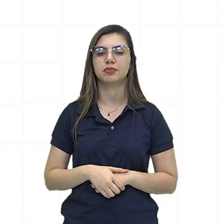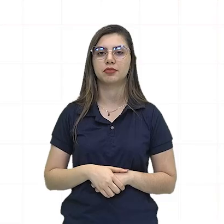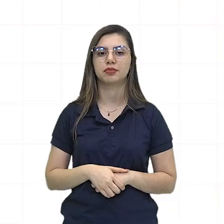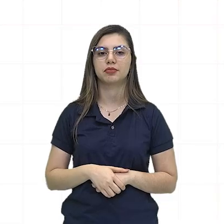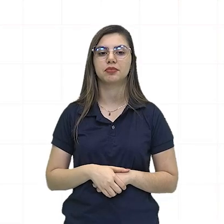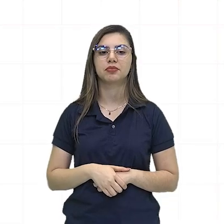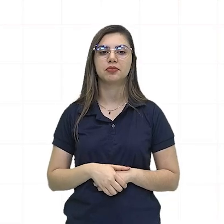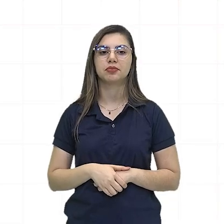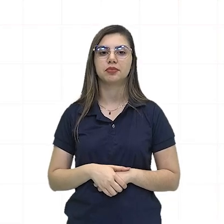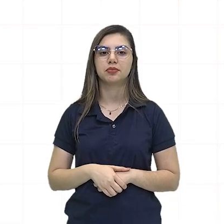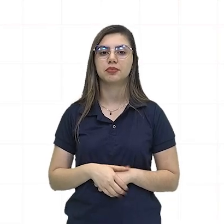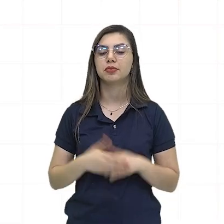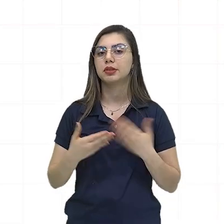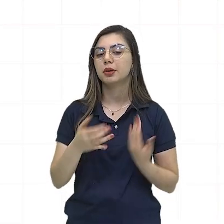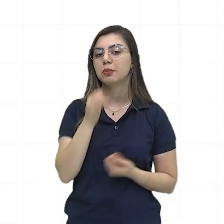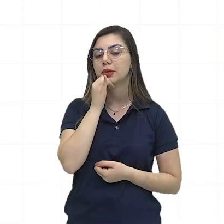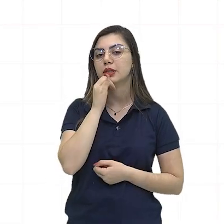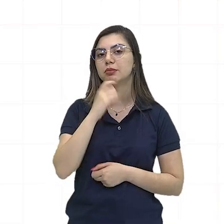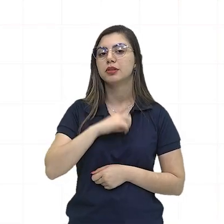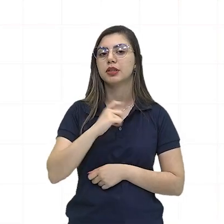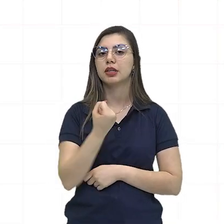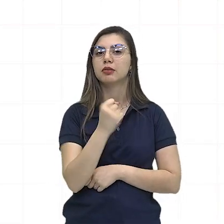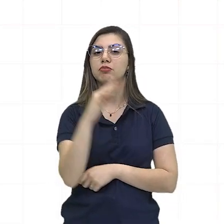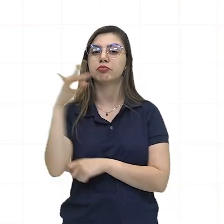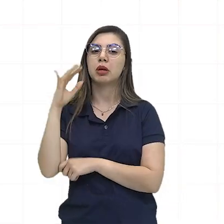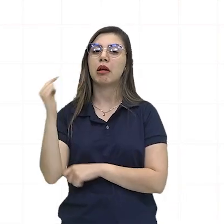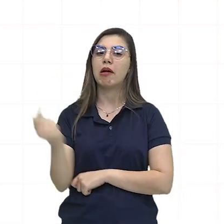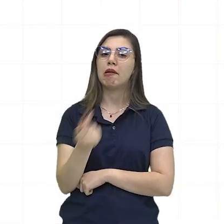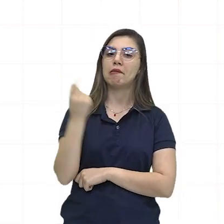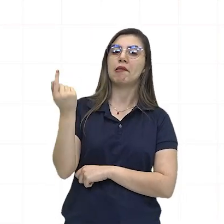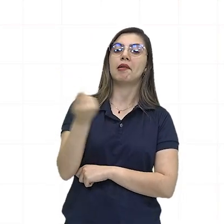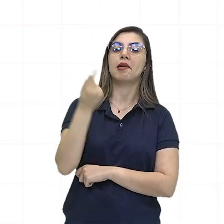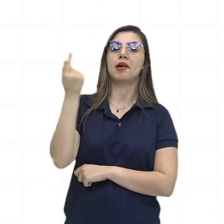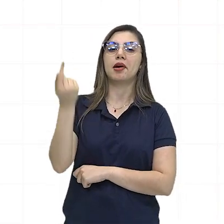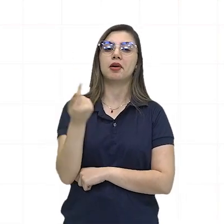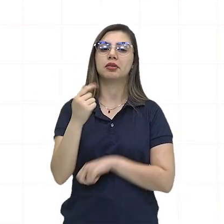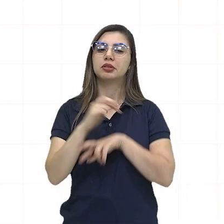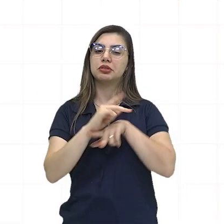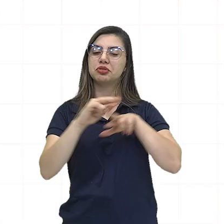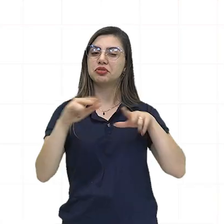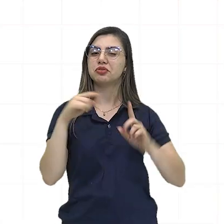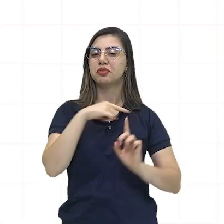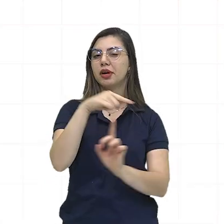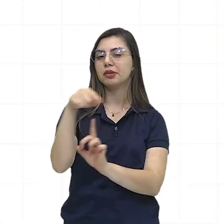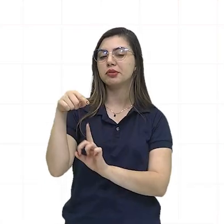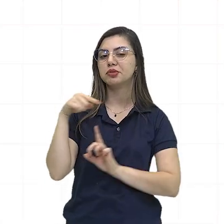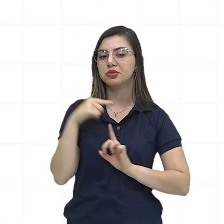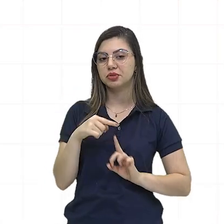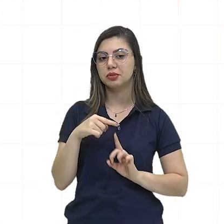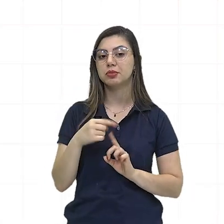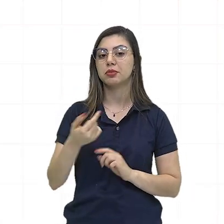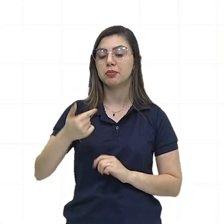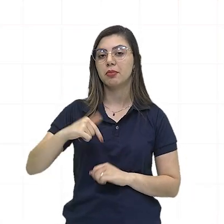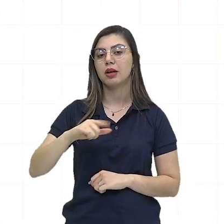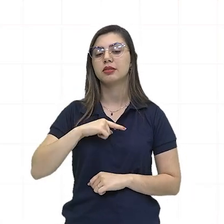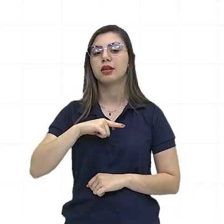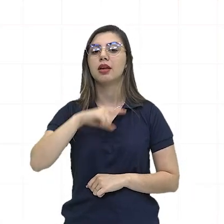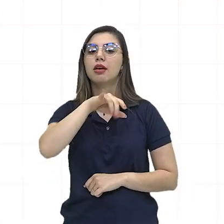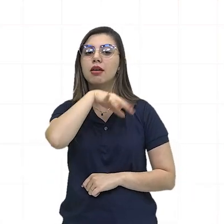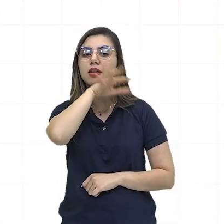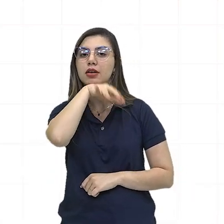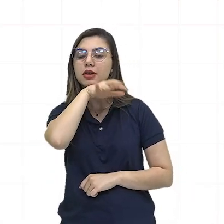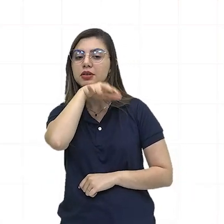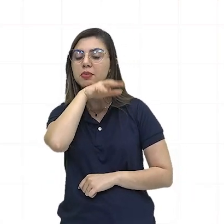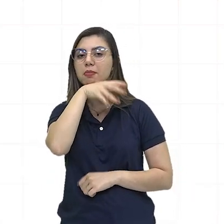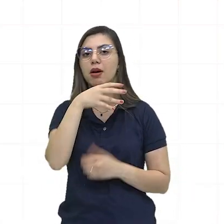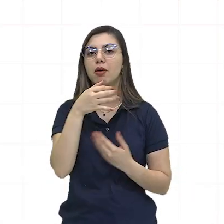agro-silvio-pastoris, por exemplo, o plantio de castanheira, seringueira, andiroba, copaíba, juntamente com a criação de